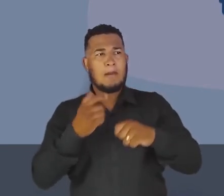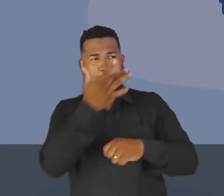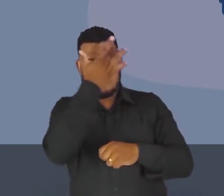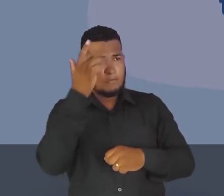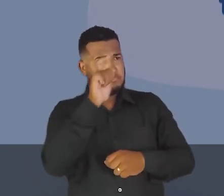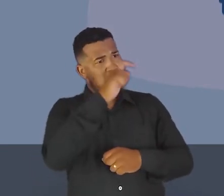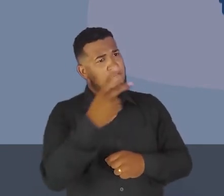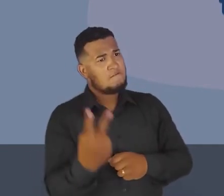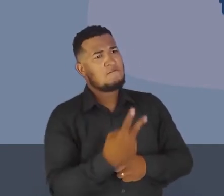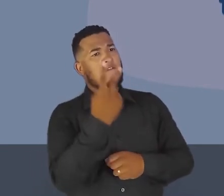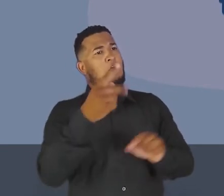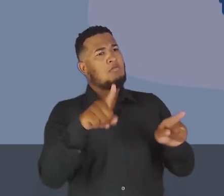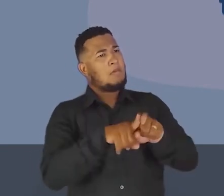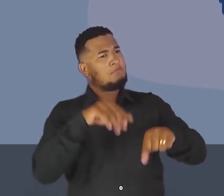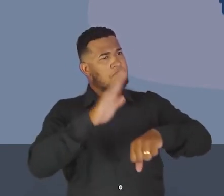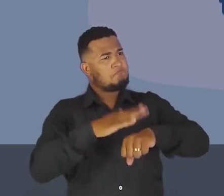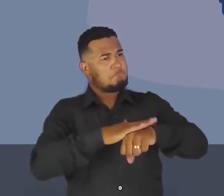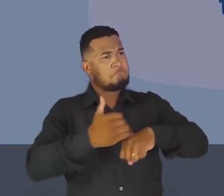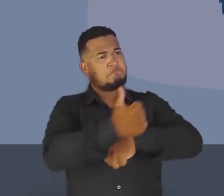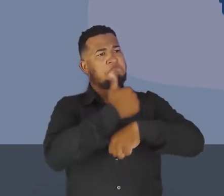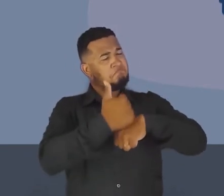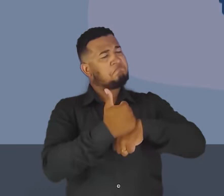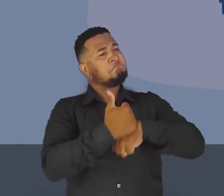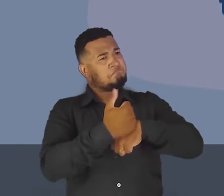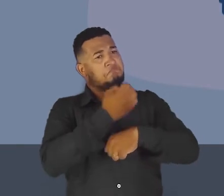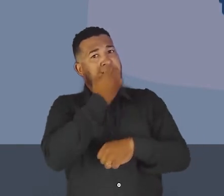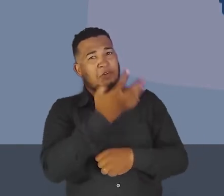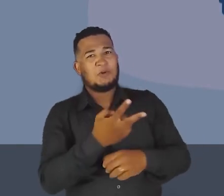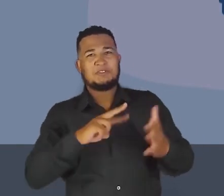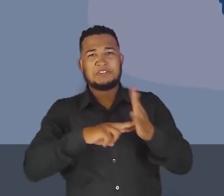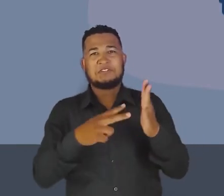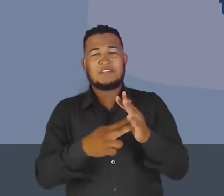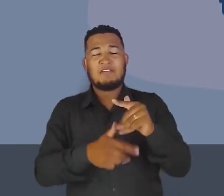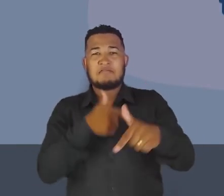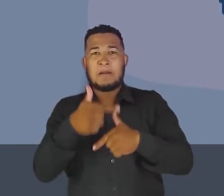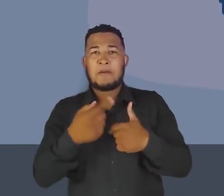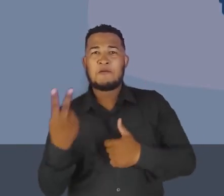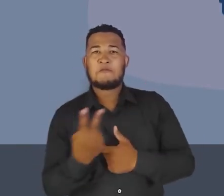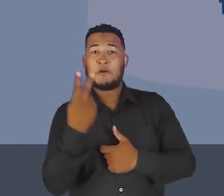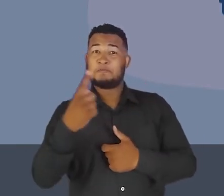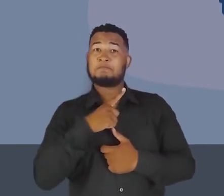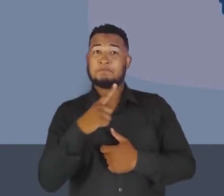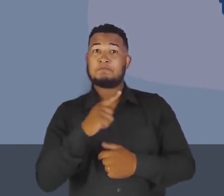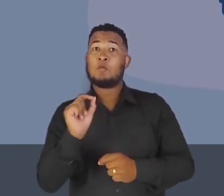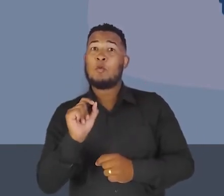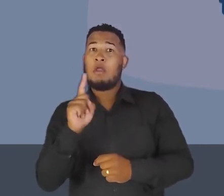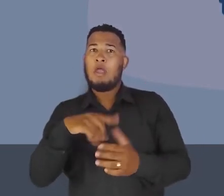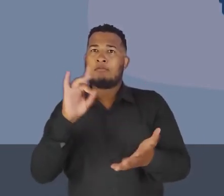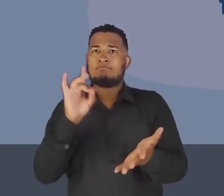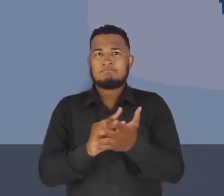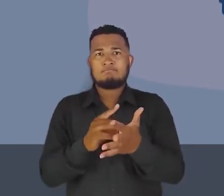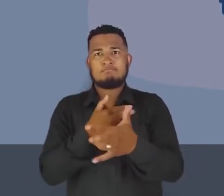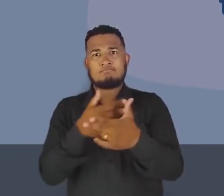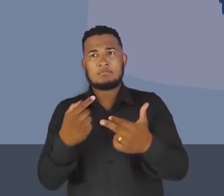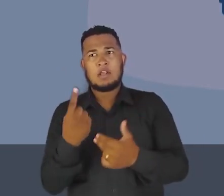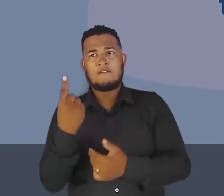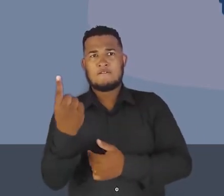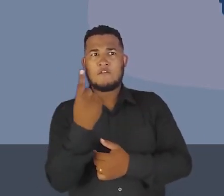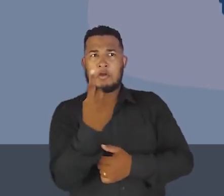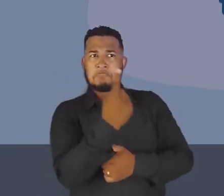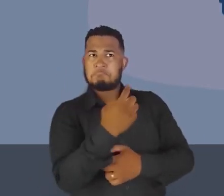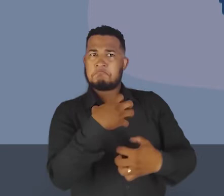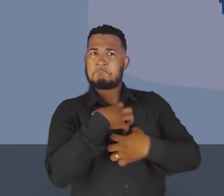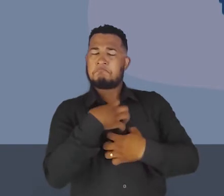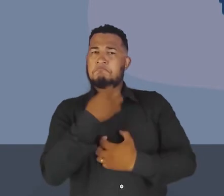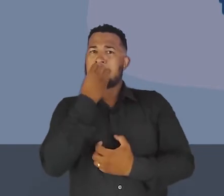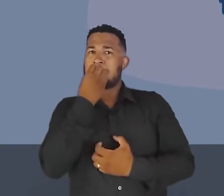produtiva e artesanal, ou seja, o trabalho começa a ser mais valorizado como uma atividade individualmente